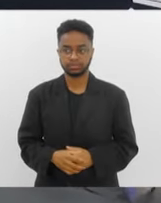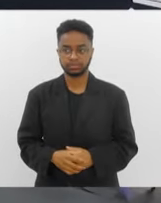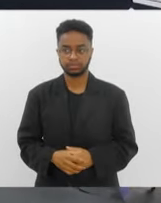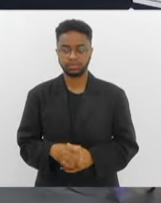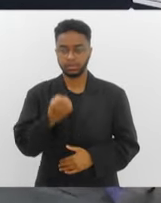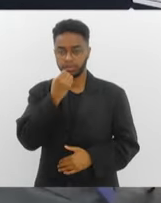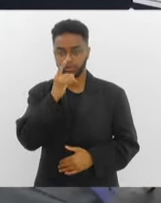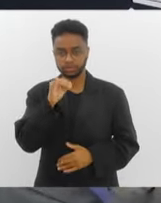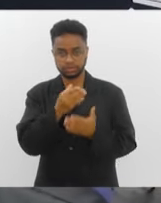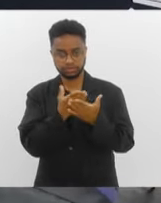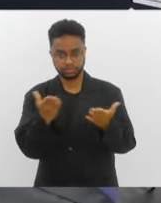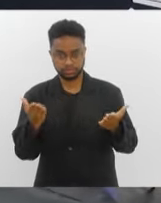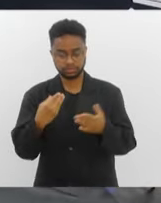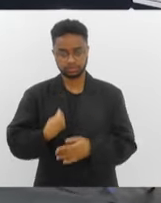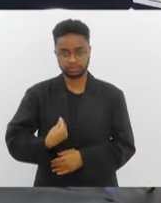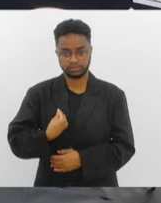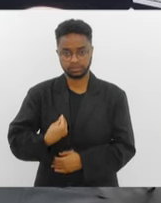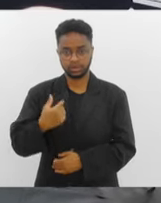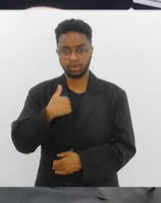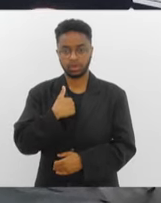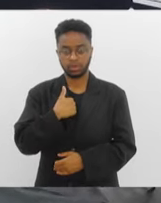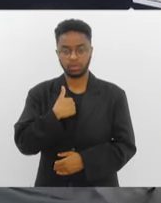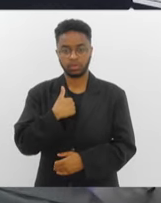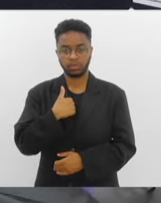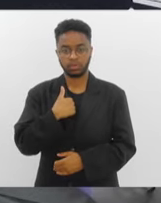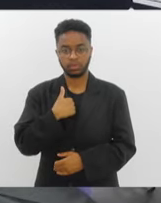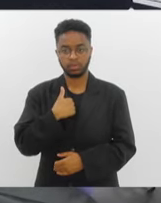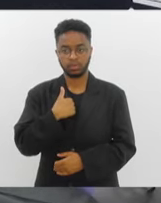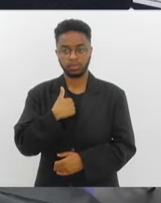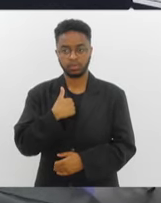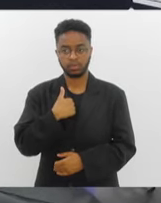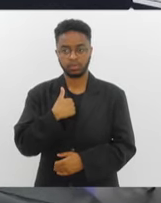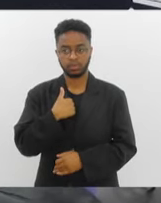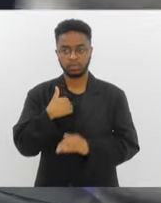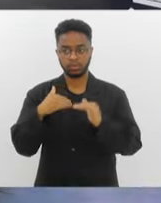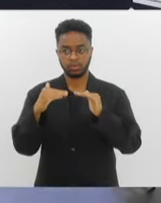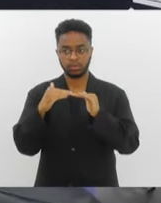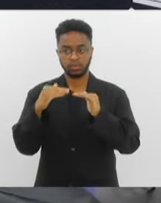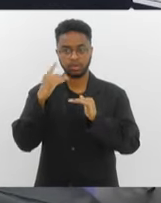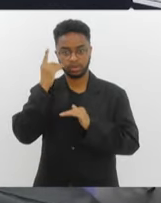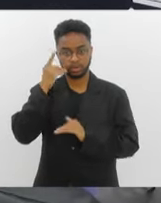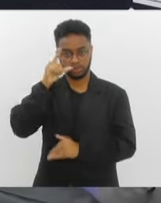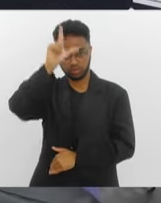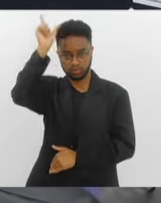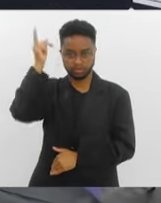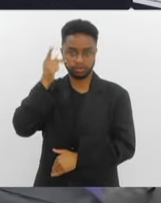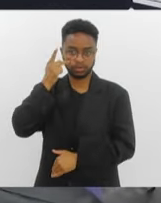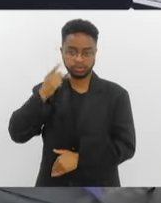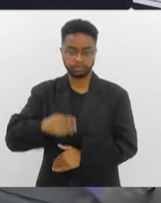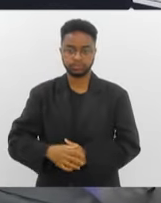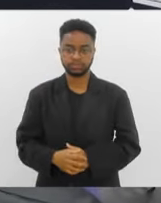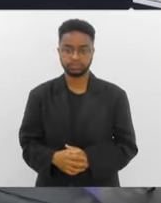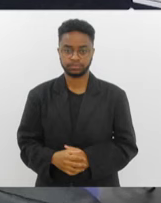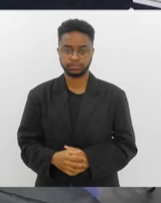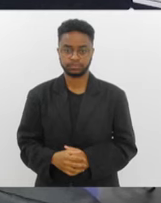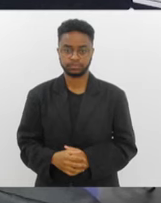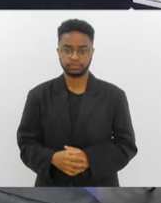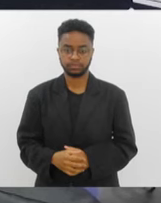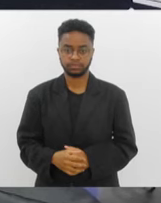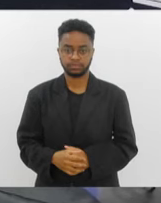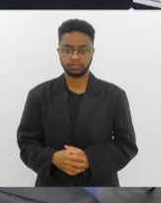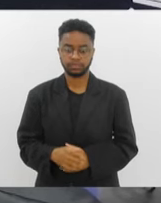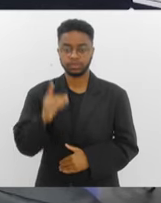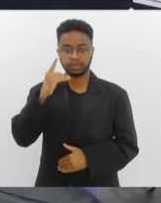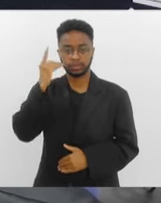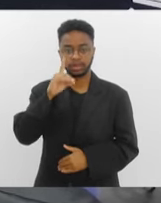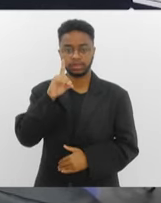Bom dia a todas as pessoas presentes. Eu acompanho o voto do deputado Luiz Paulo. Com o voto,